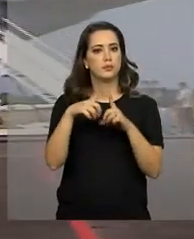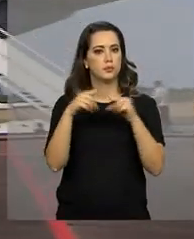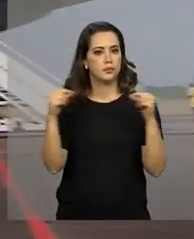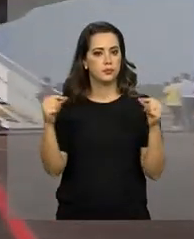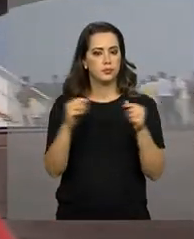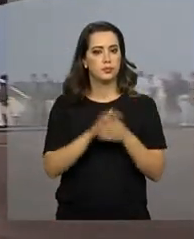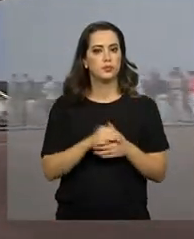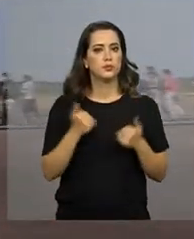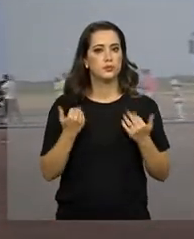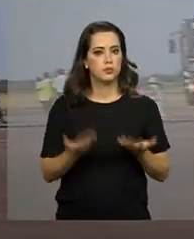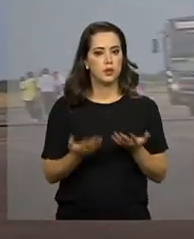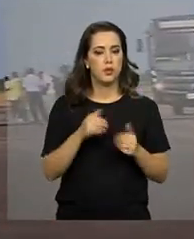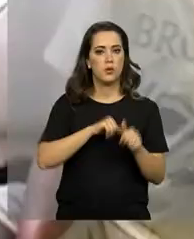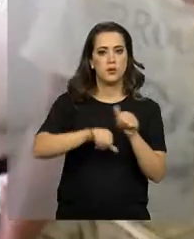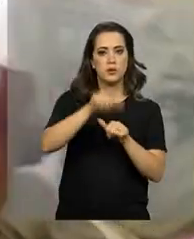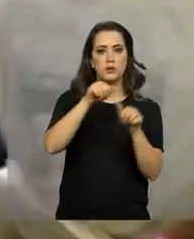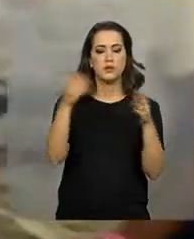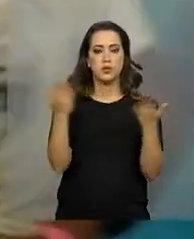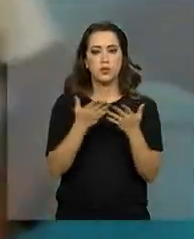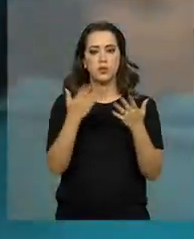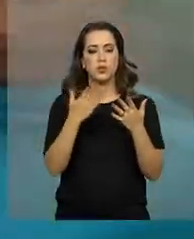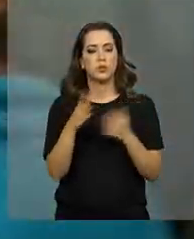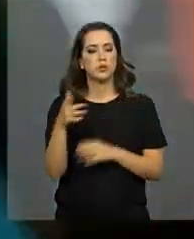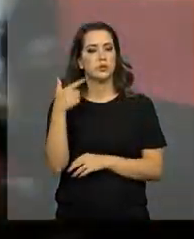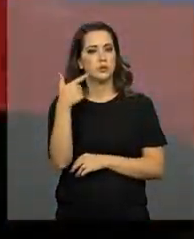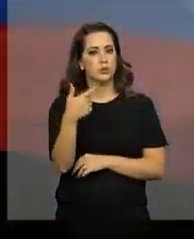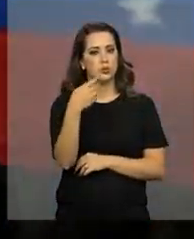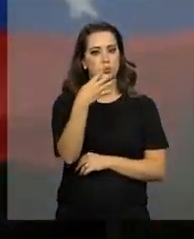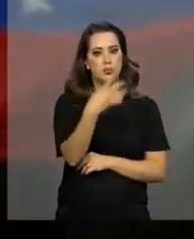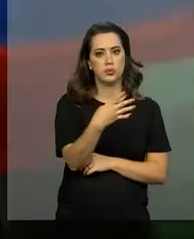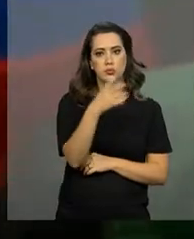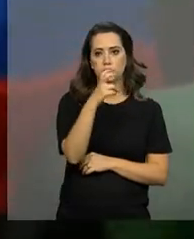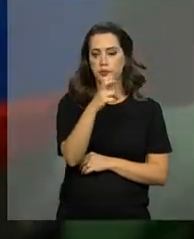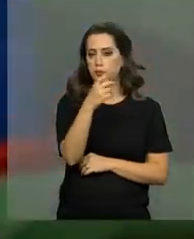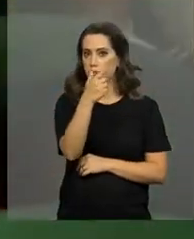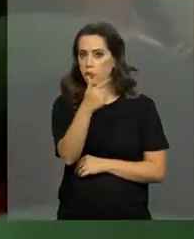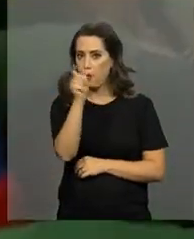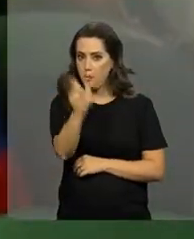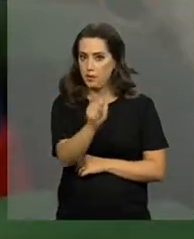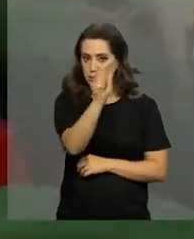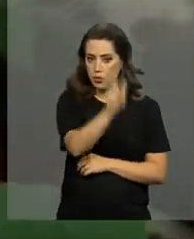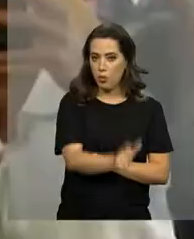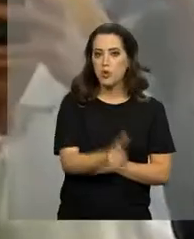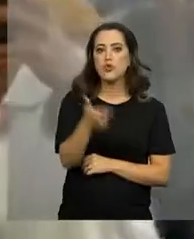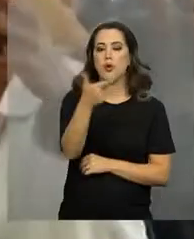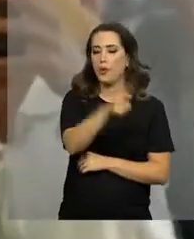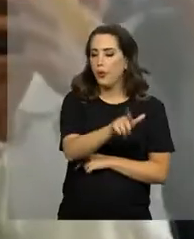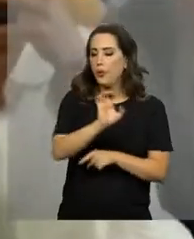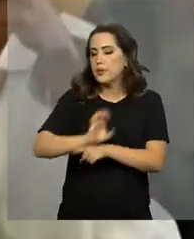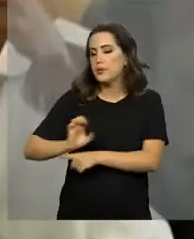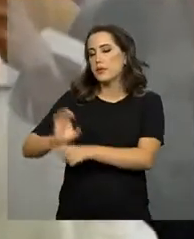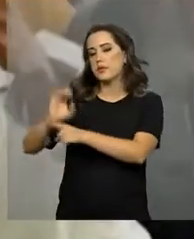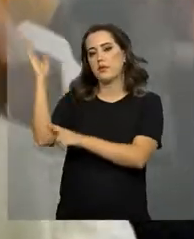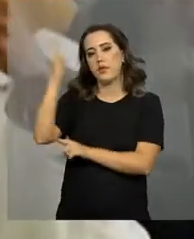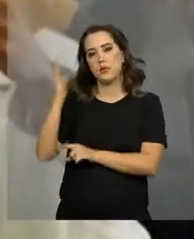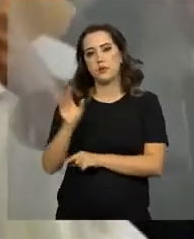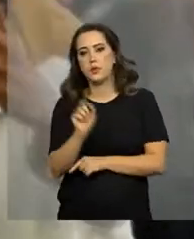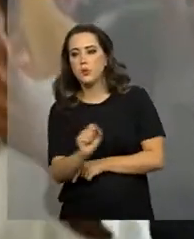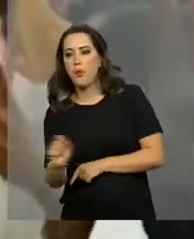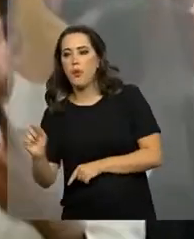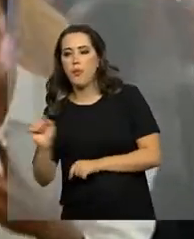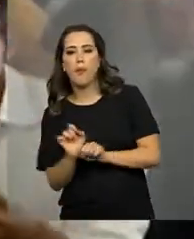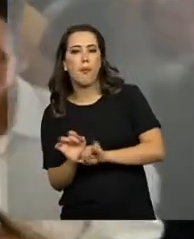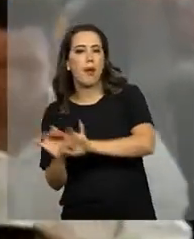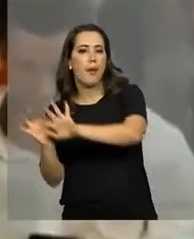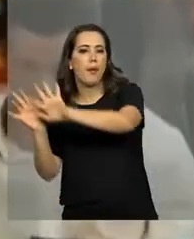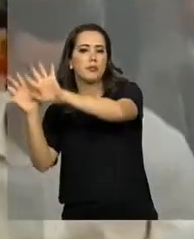Brasília. Com as transferências de hoje, chega a 2.452 o número de venezuelanos enviados para